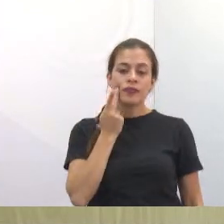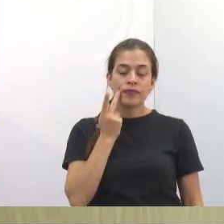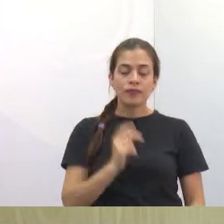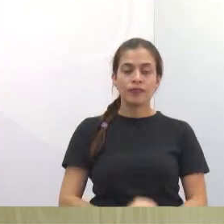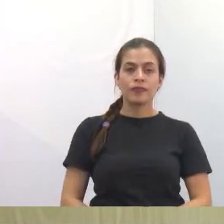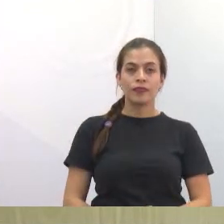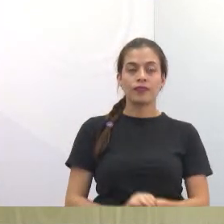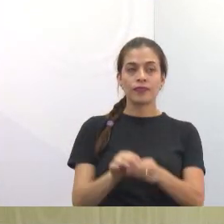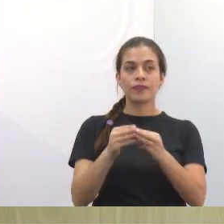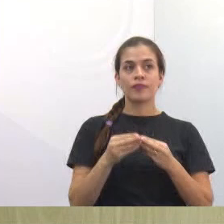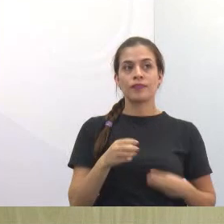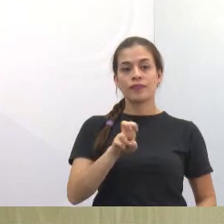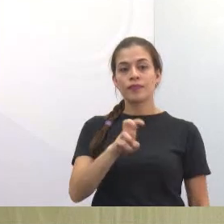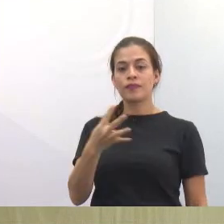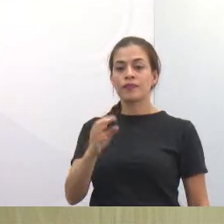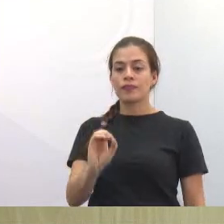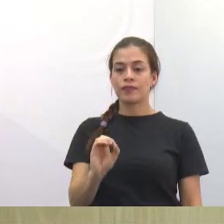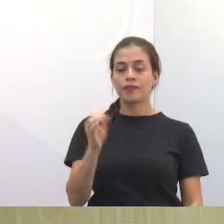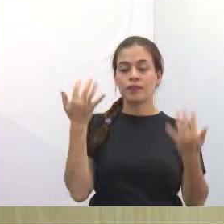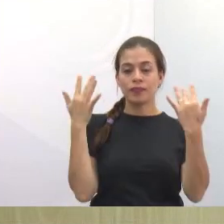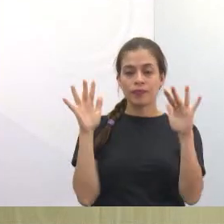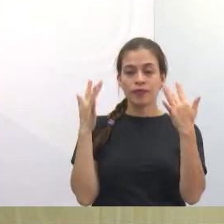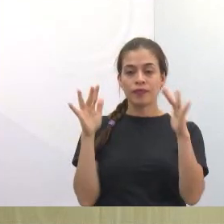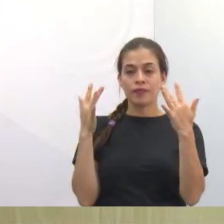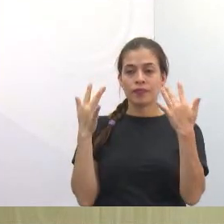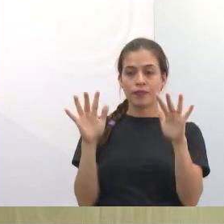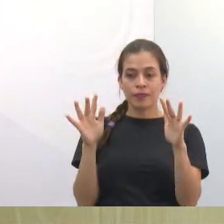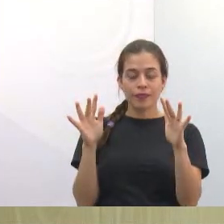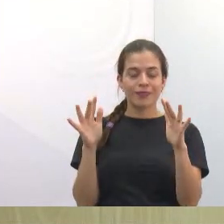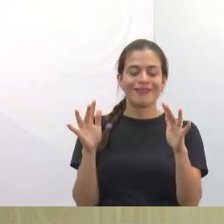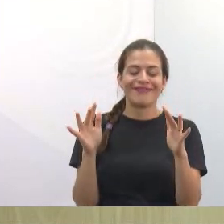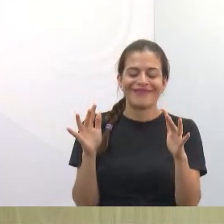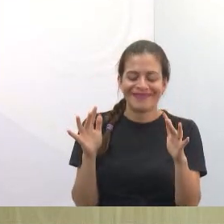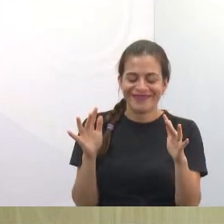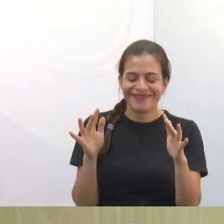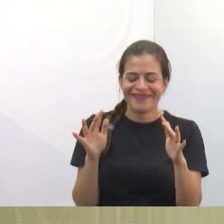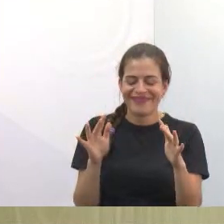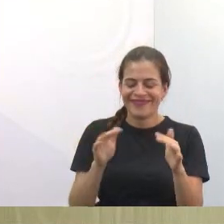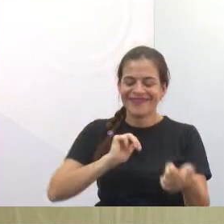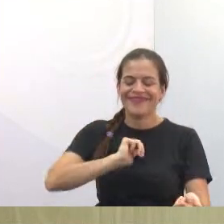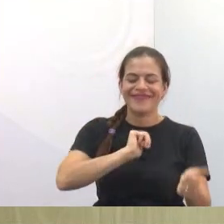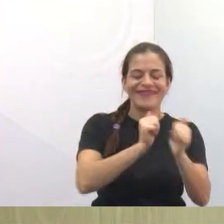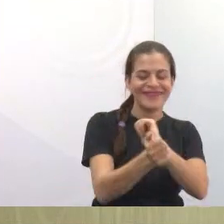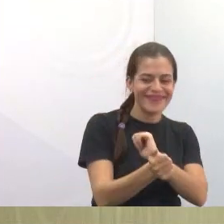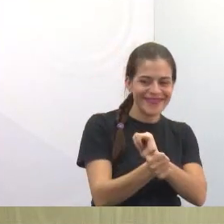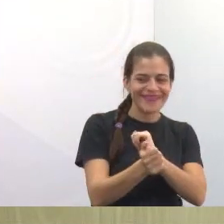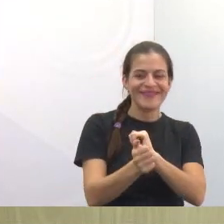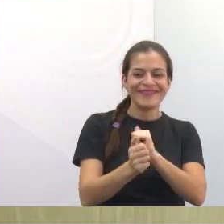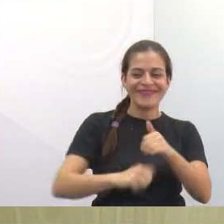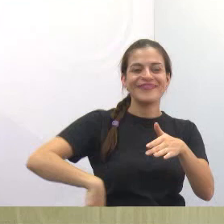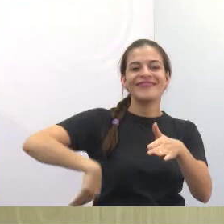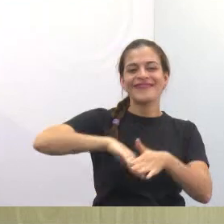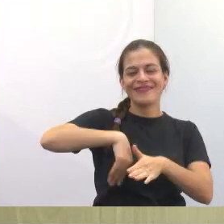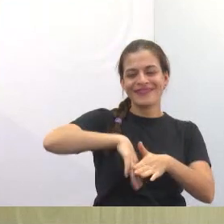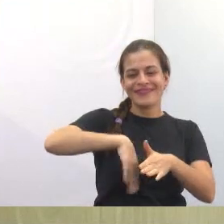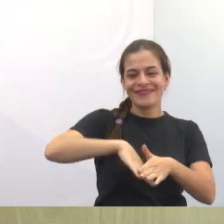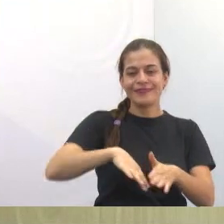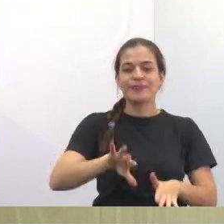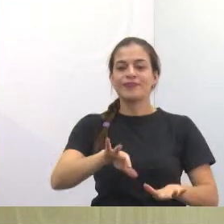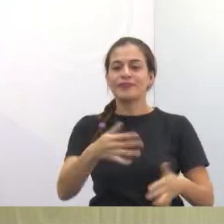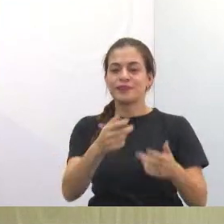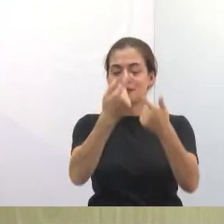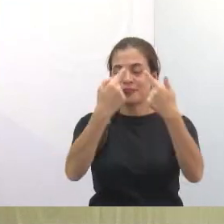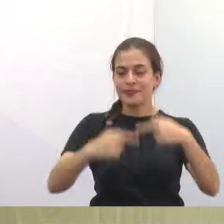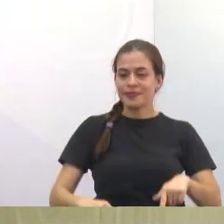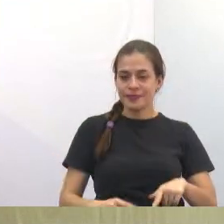Moção 550, moção congratulatória ao time de futebol PSA pela conquista do Campeonato de Futebol Amador de Jacareí. Autoria,